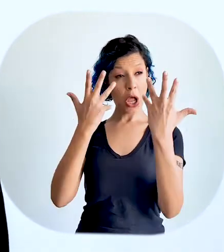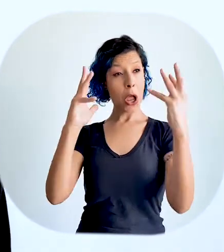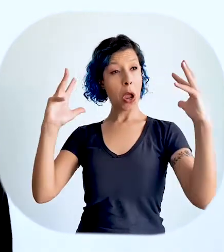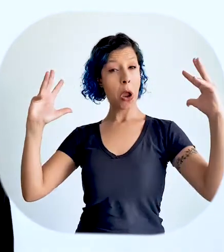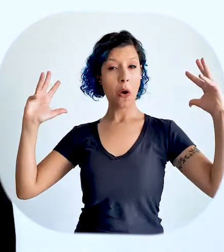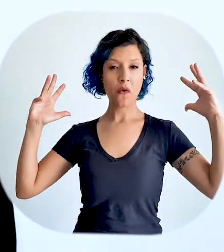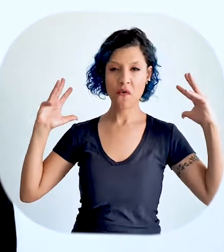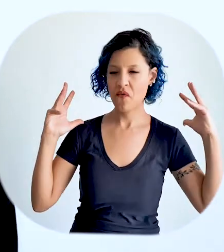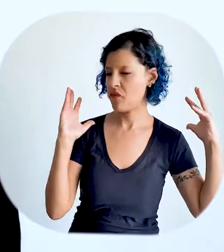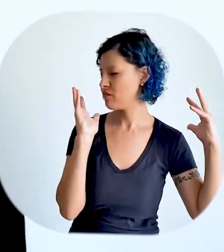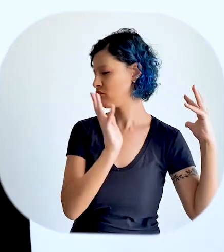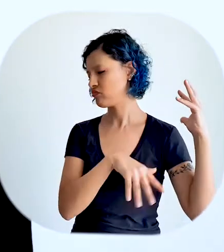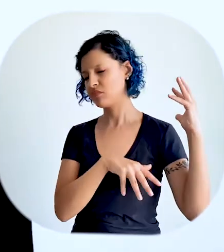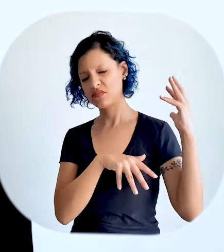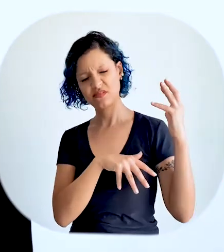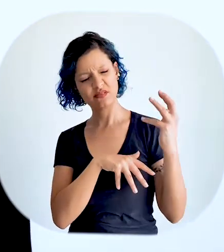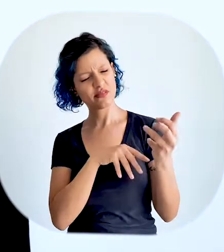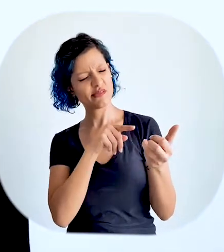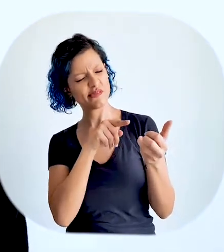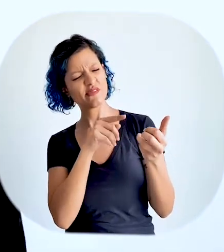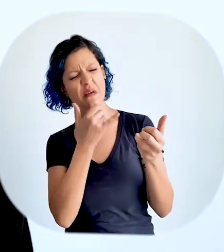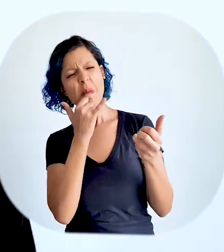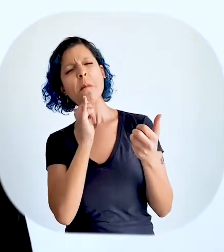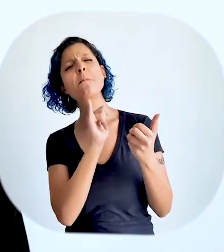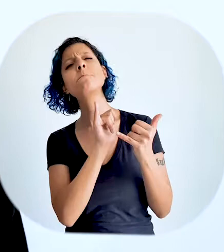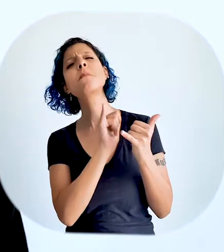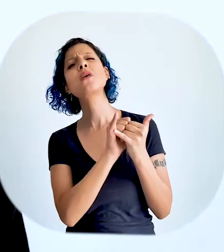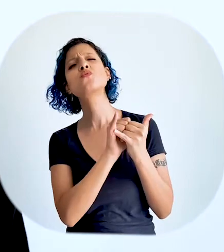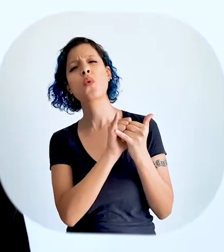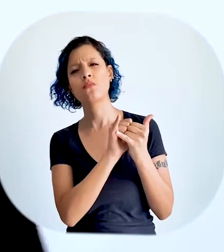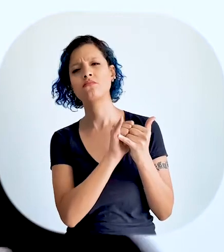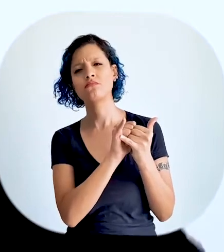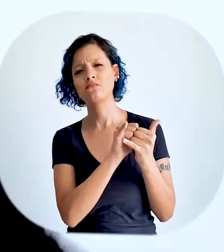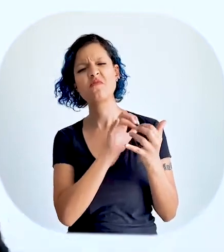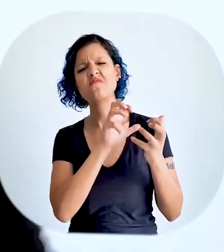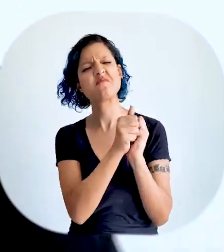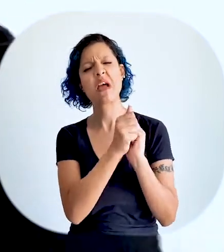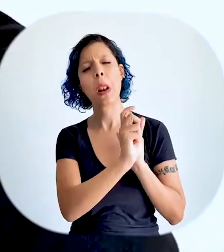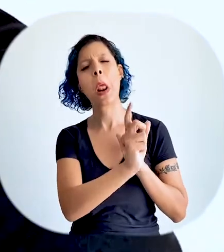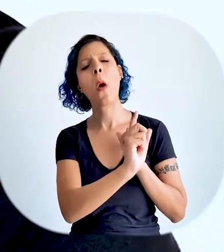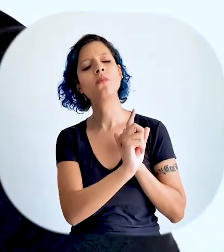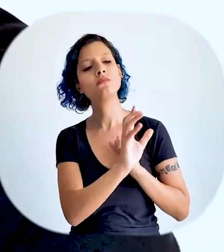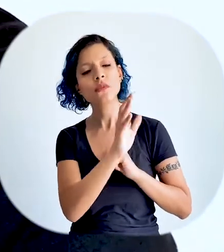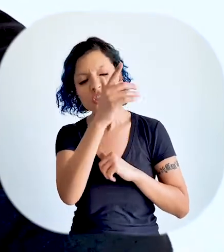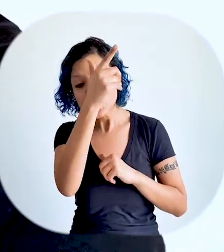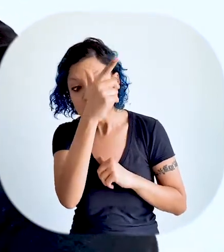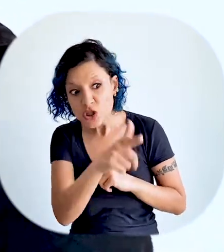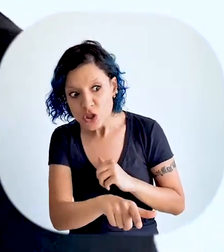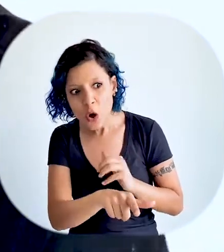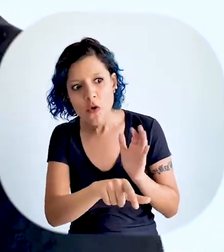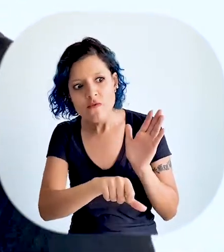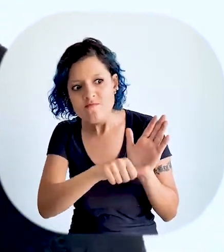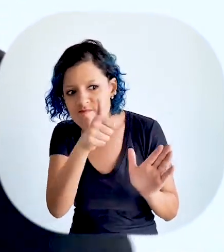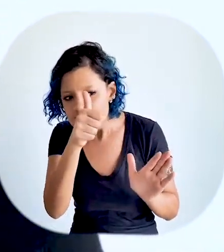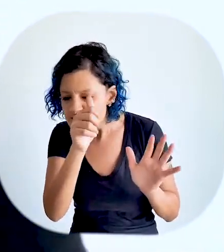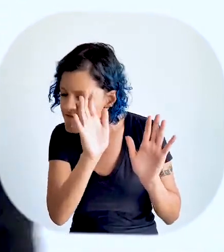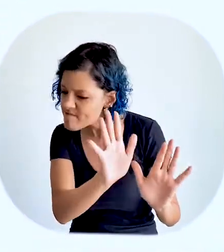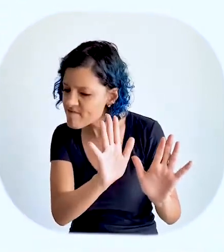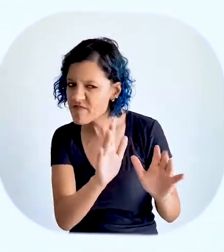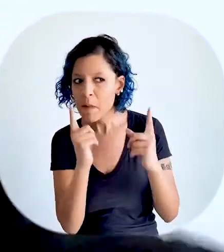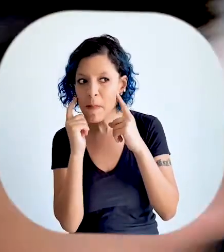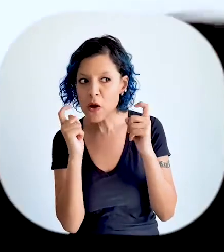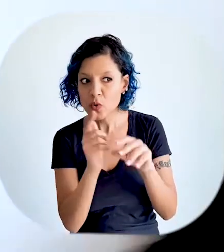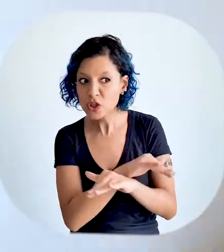perdoar, mas só dessa vez. E que isso não se repita. O ratinho nem pensou duas vezes.